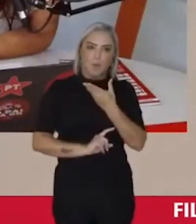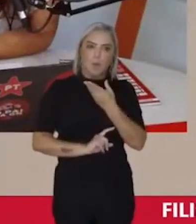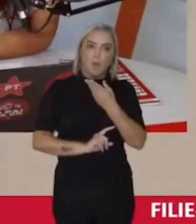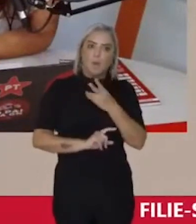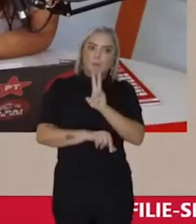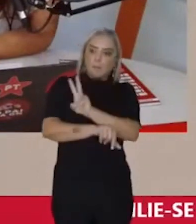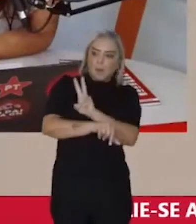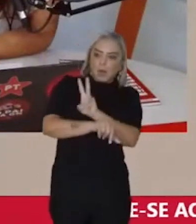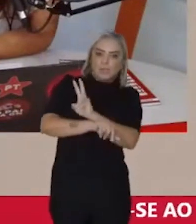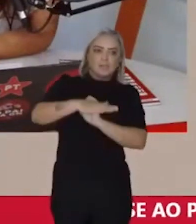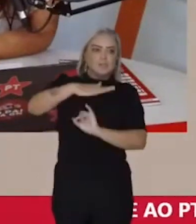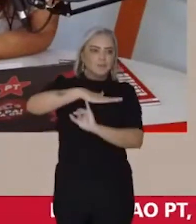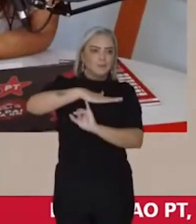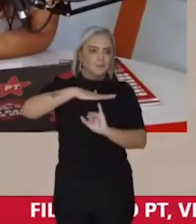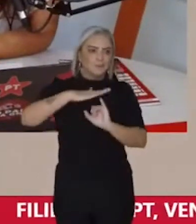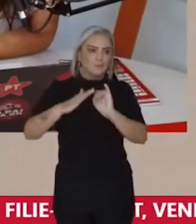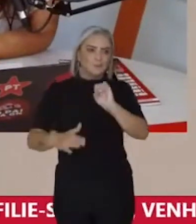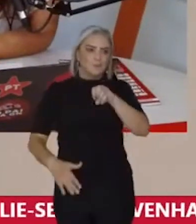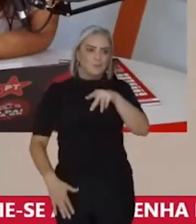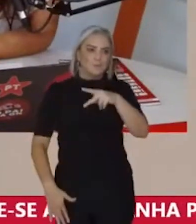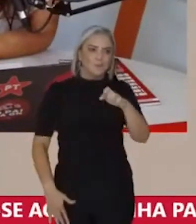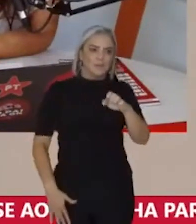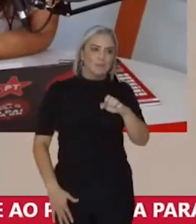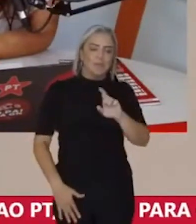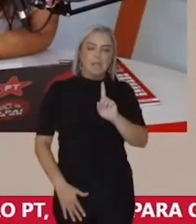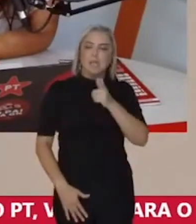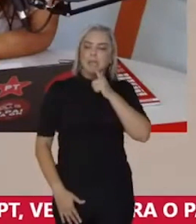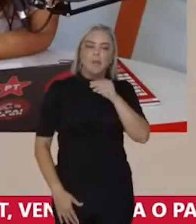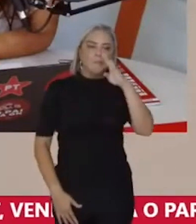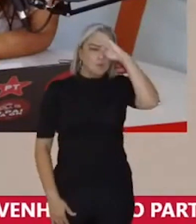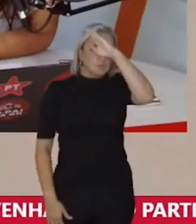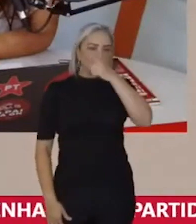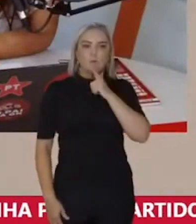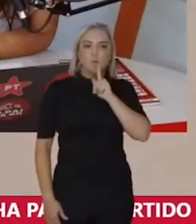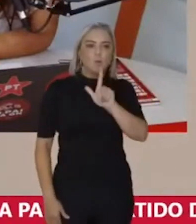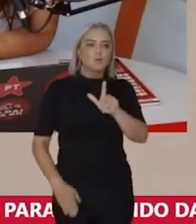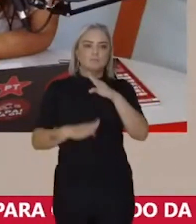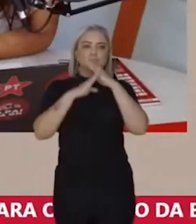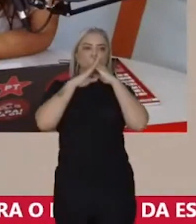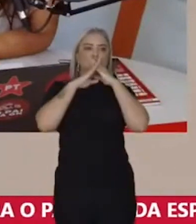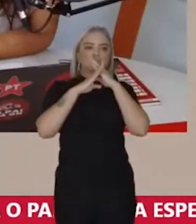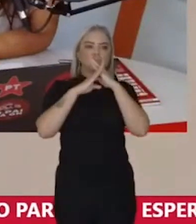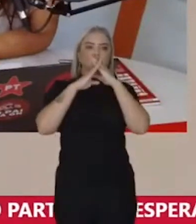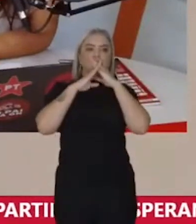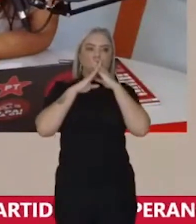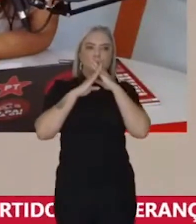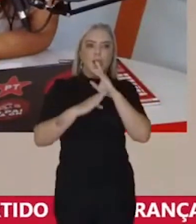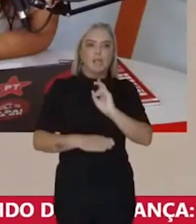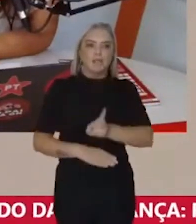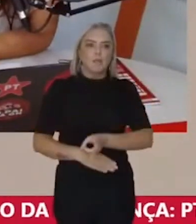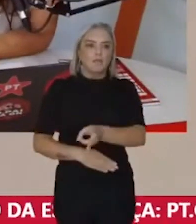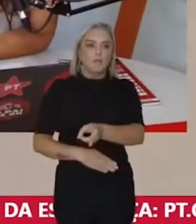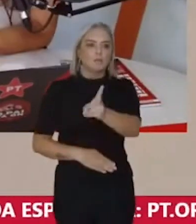o INPE. Ele não conseguiu calar o INPE, que continua fornecendo os dados corretos.